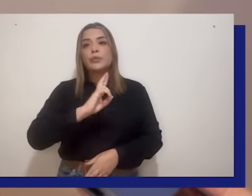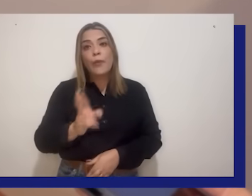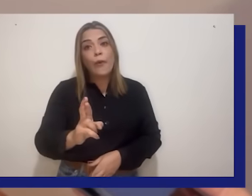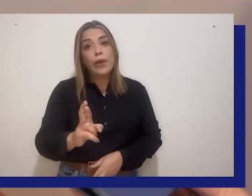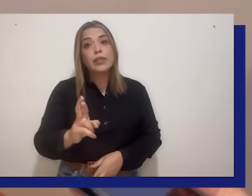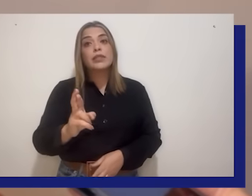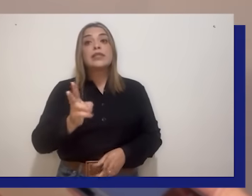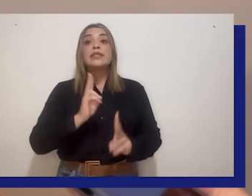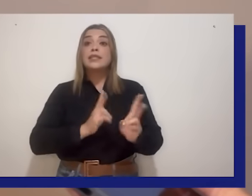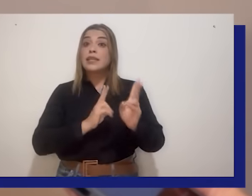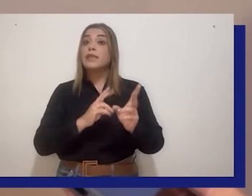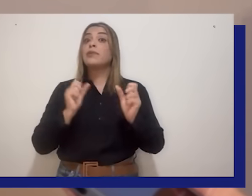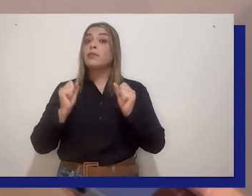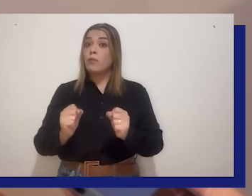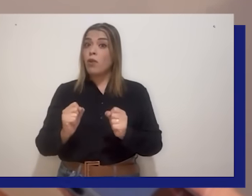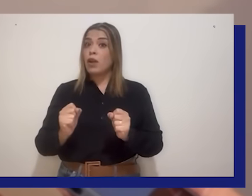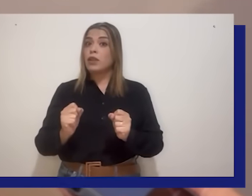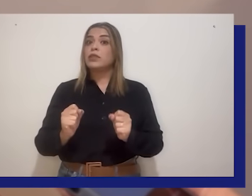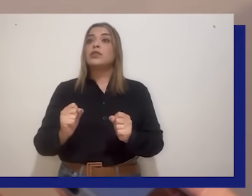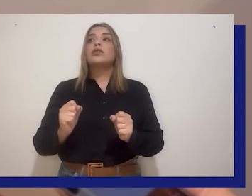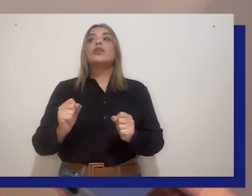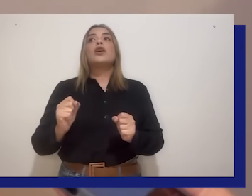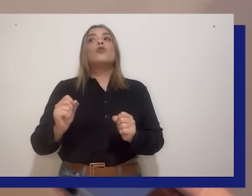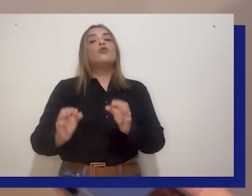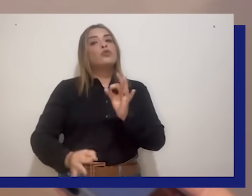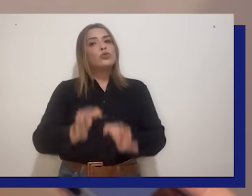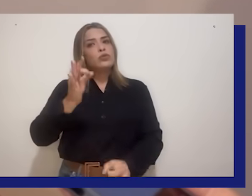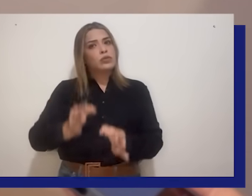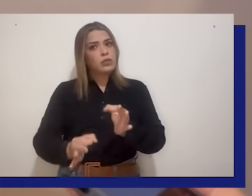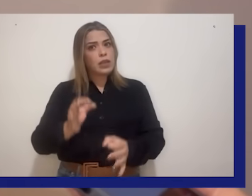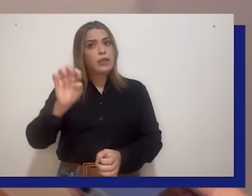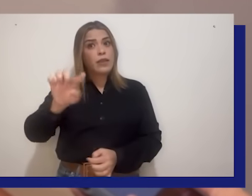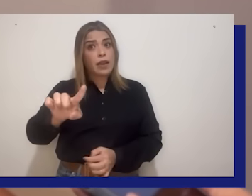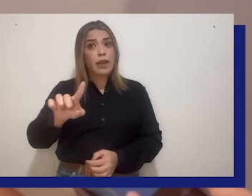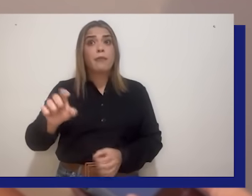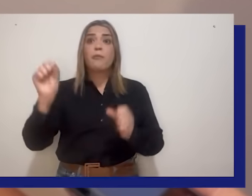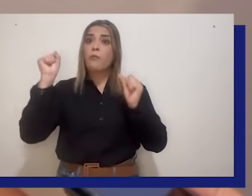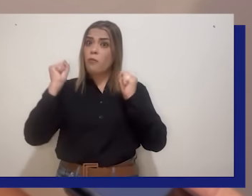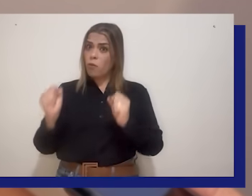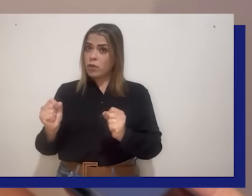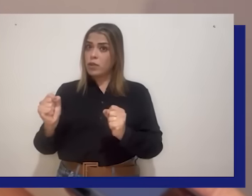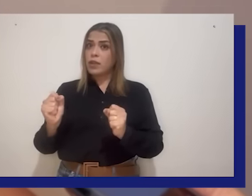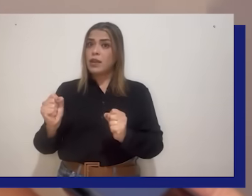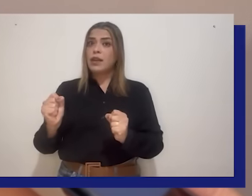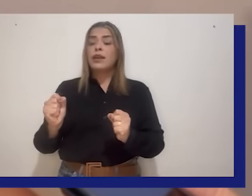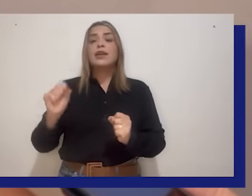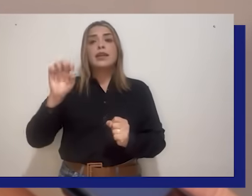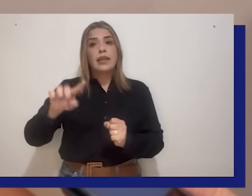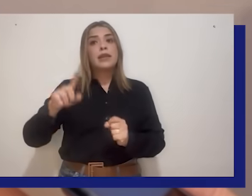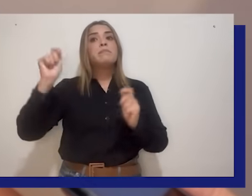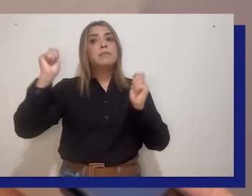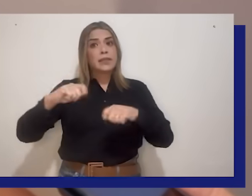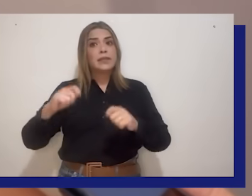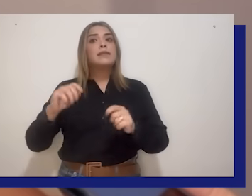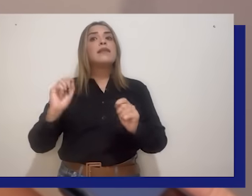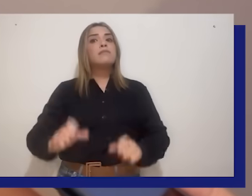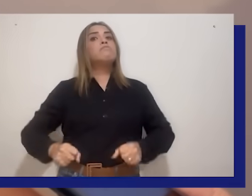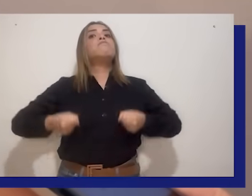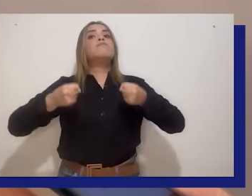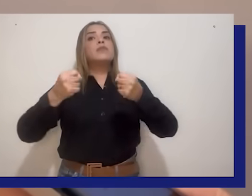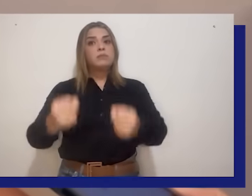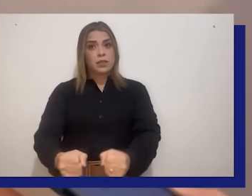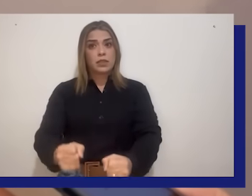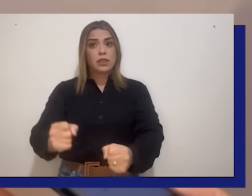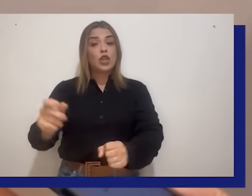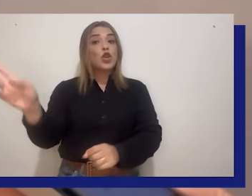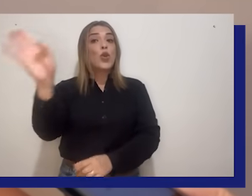e, sempre que possível, o judiciário também é um dos poderes, e, portanto, ele é o exército em nome